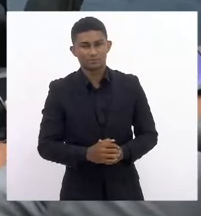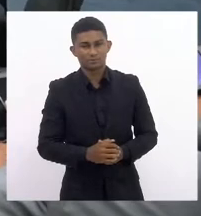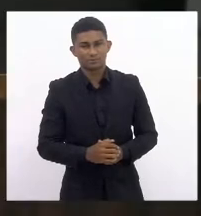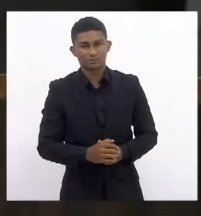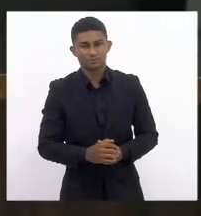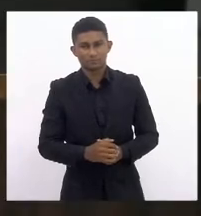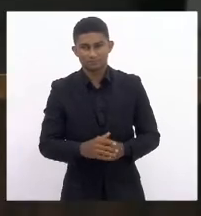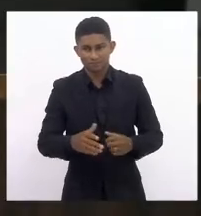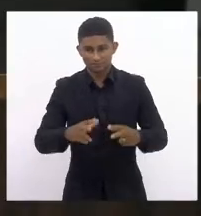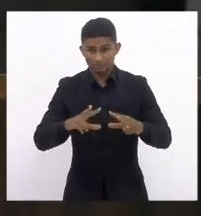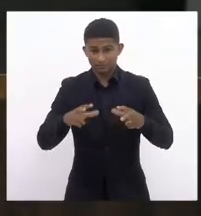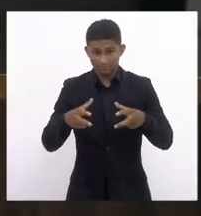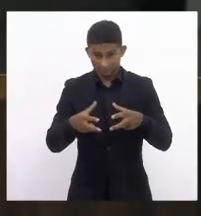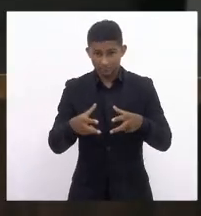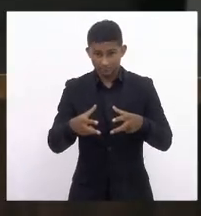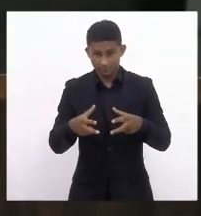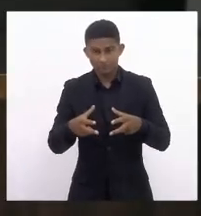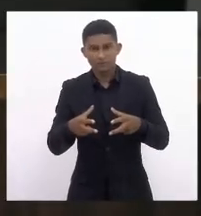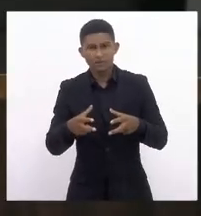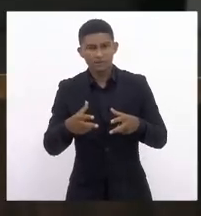Pela Comissão de Defesa Civil,